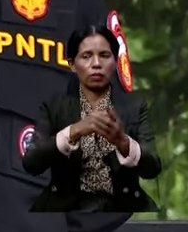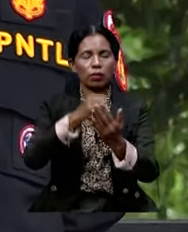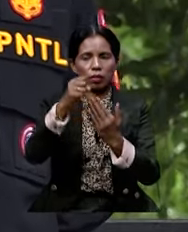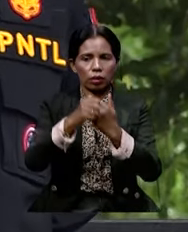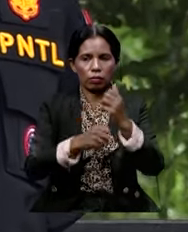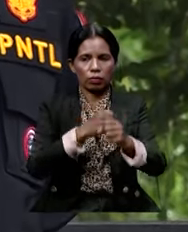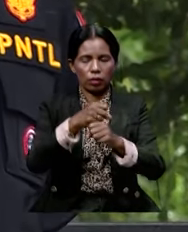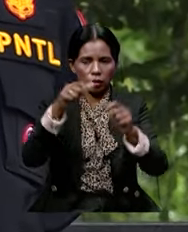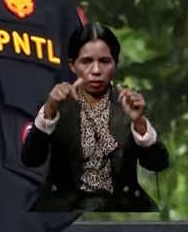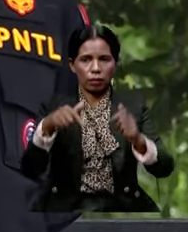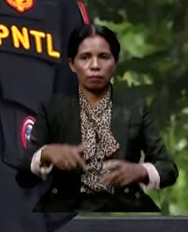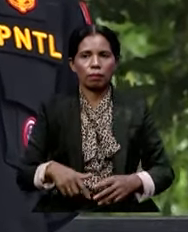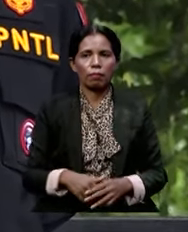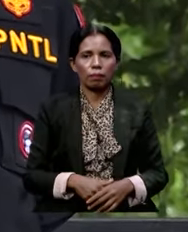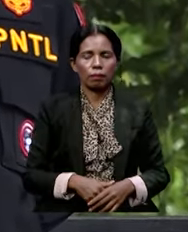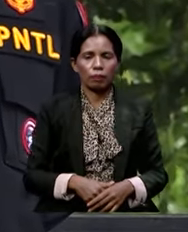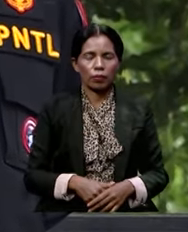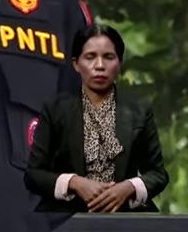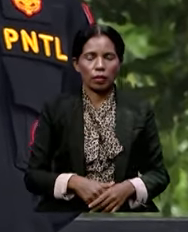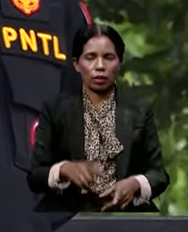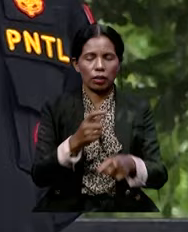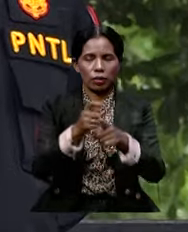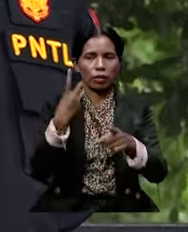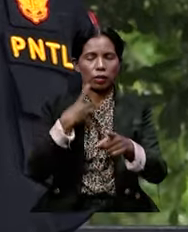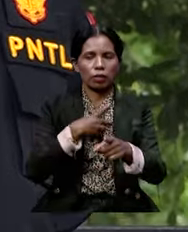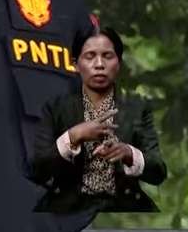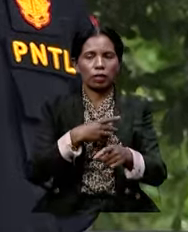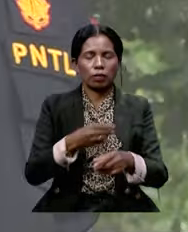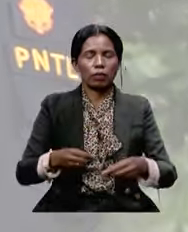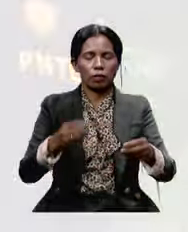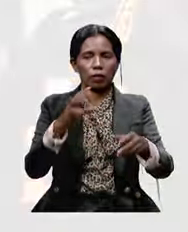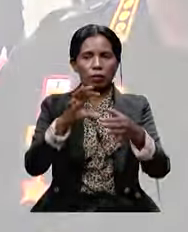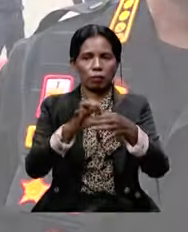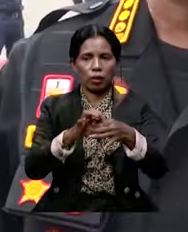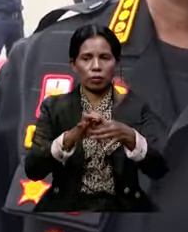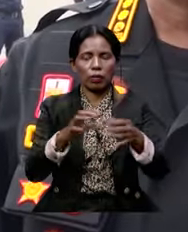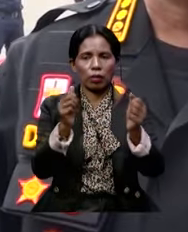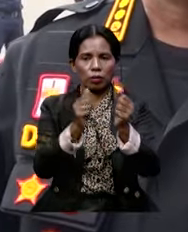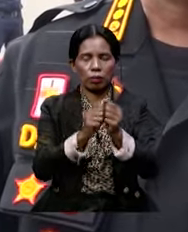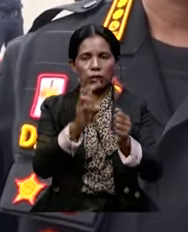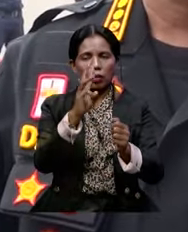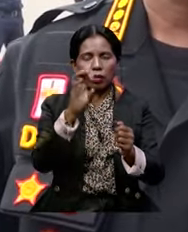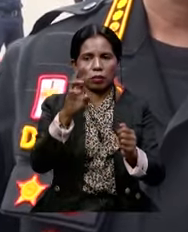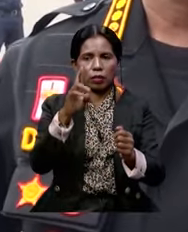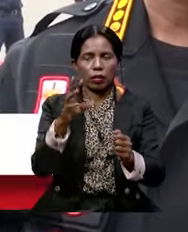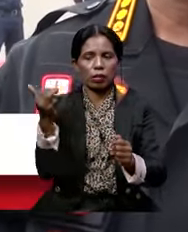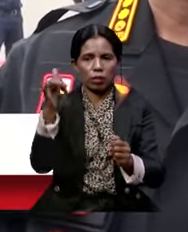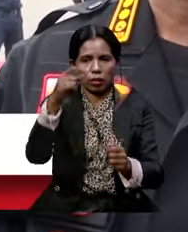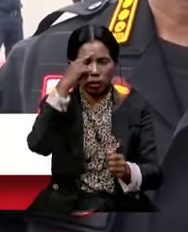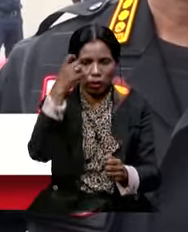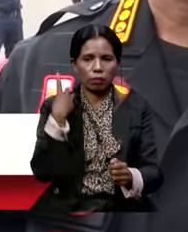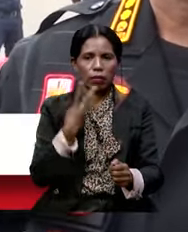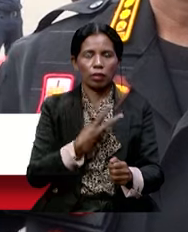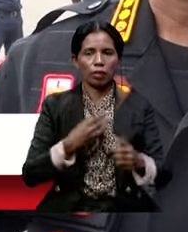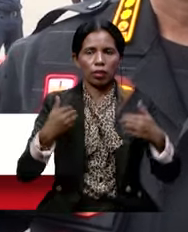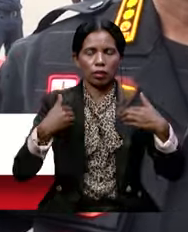Tinané. Curso Irané da Limitaret para membro rir sira também a